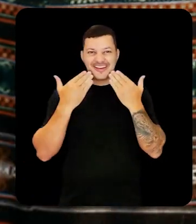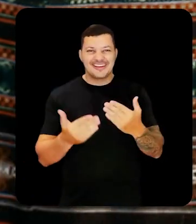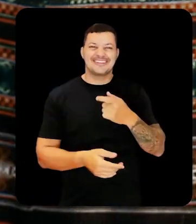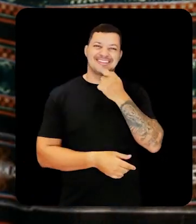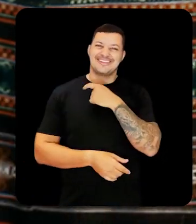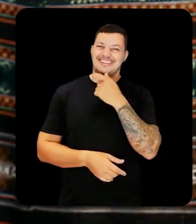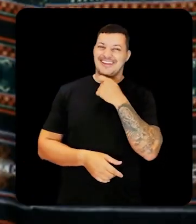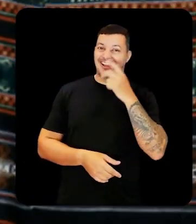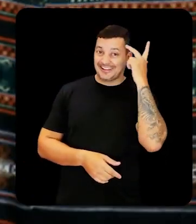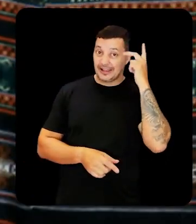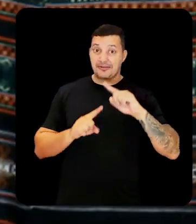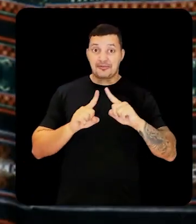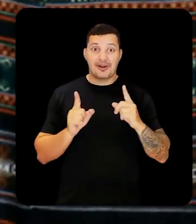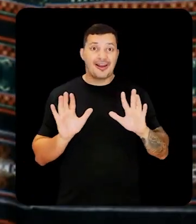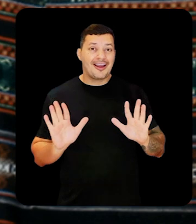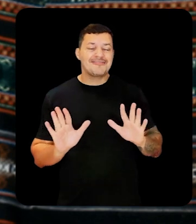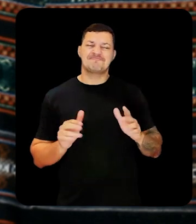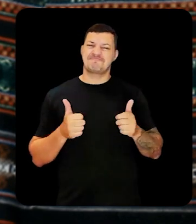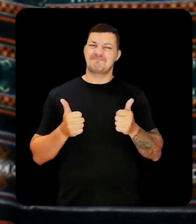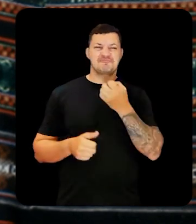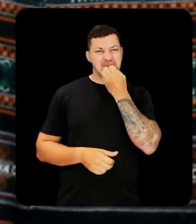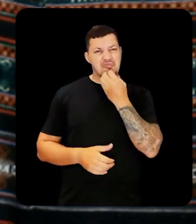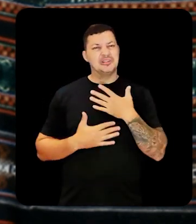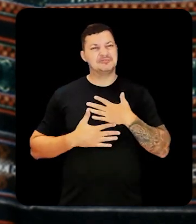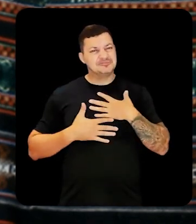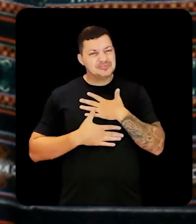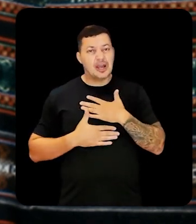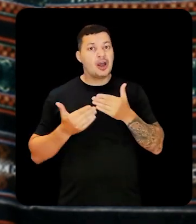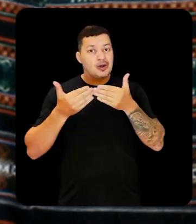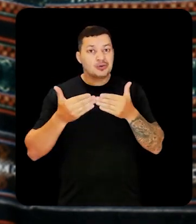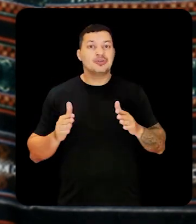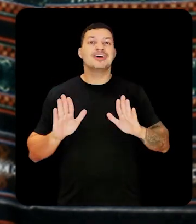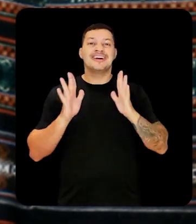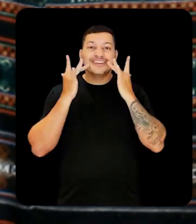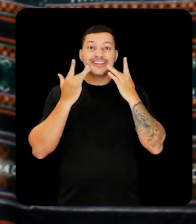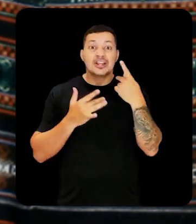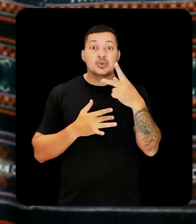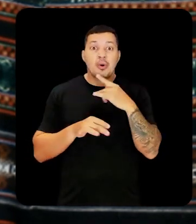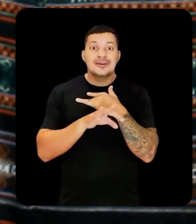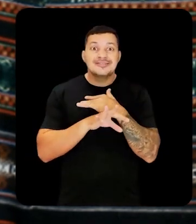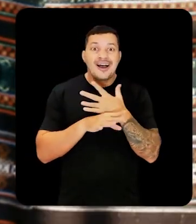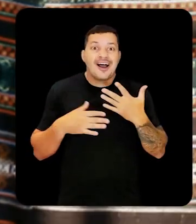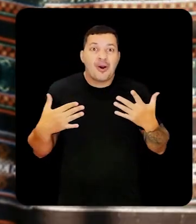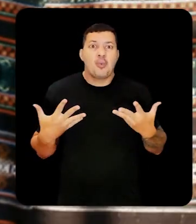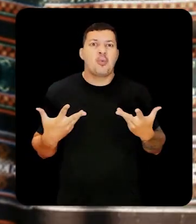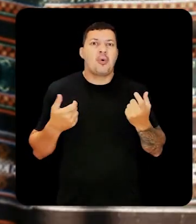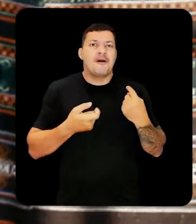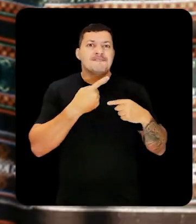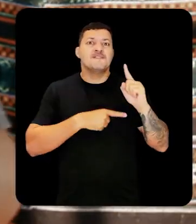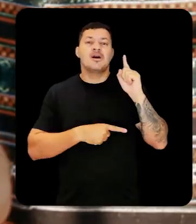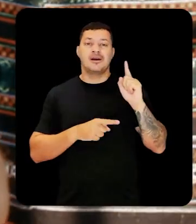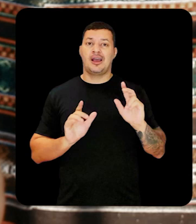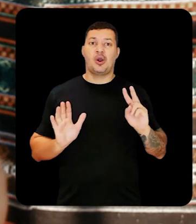comédia super divertida. E, cara, assim, foi muito forte, porque, primeiro, inauguração do teatro da sua cidade. E é um